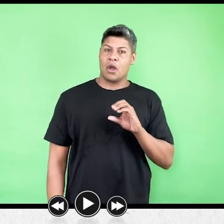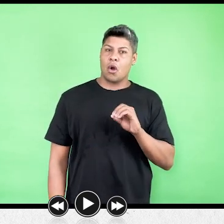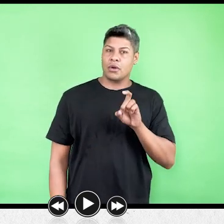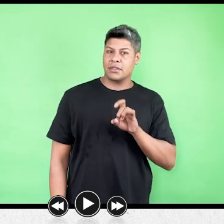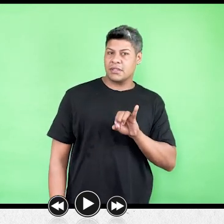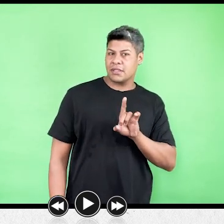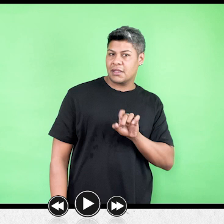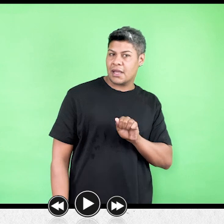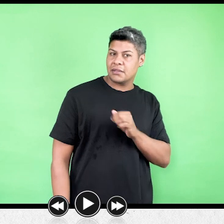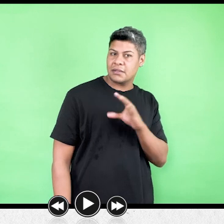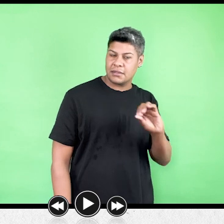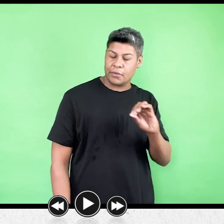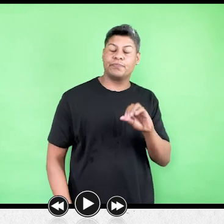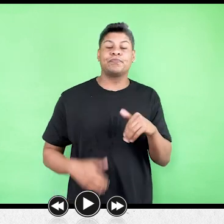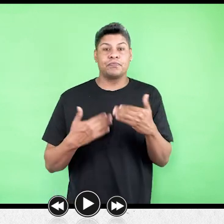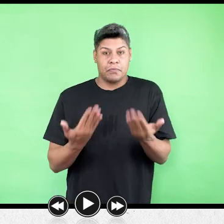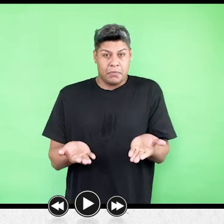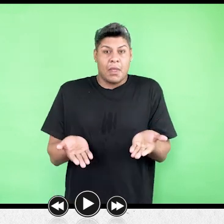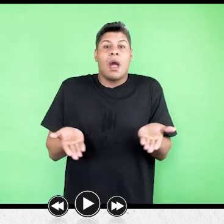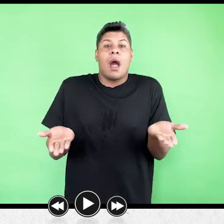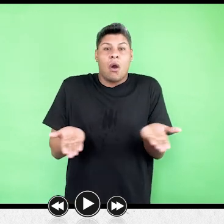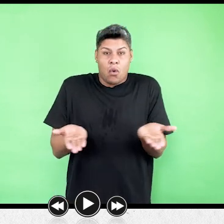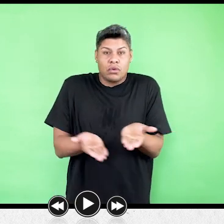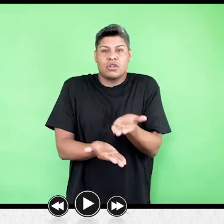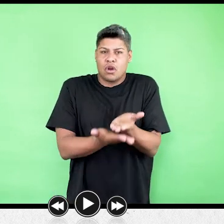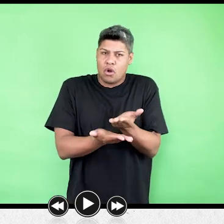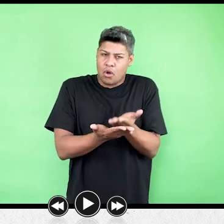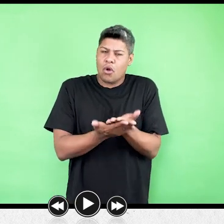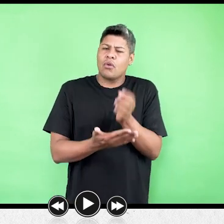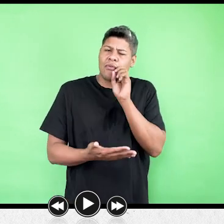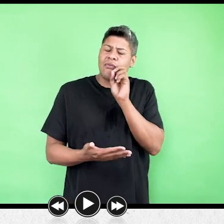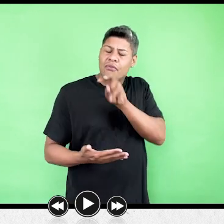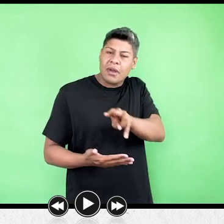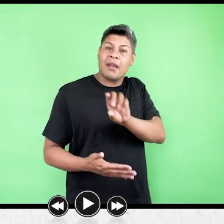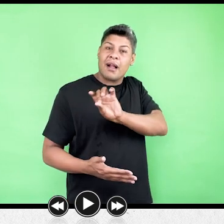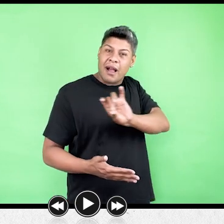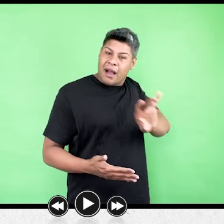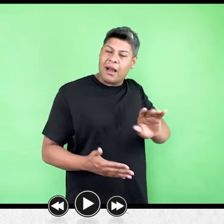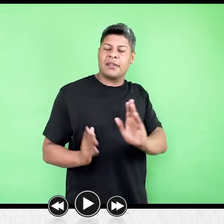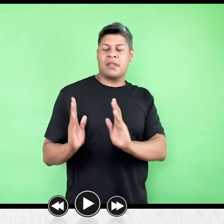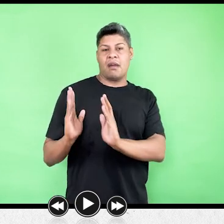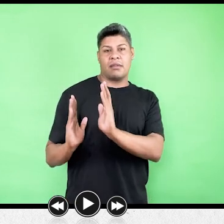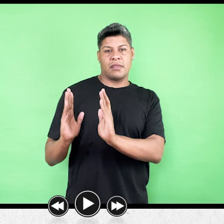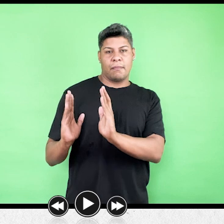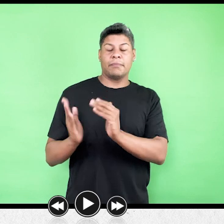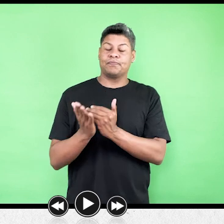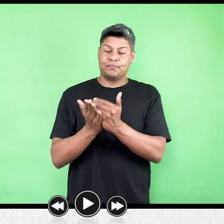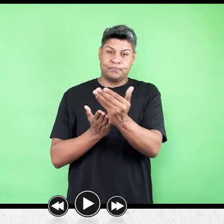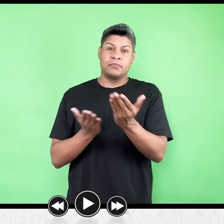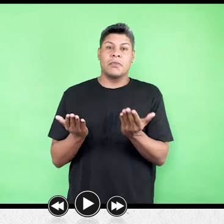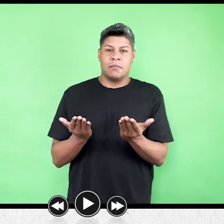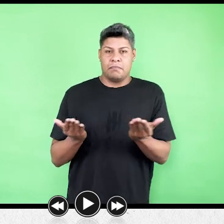de membranas filtrantes. Então, na aula de hoje, nosso objetivo é olhar cada uma dessas etapas. Começando, então, aqui, a gente